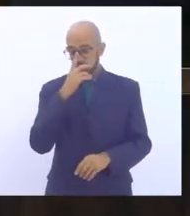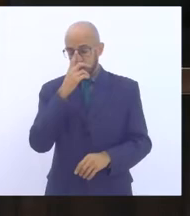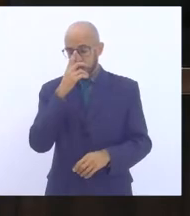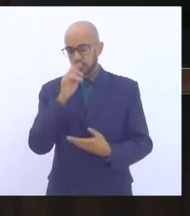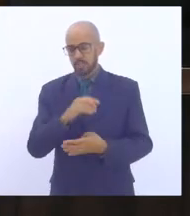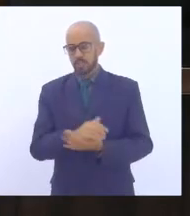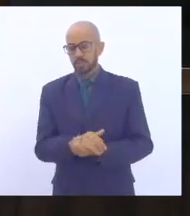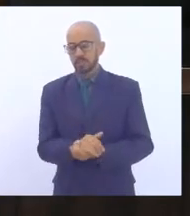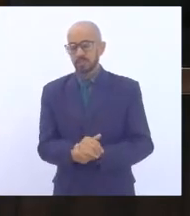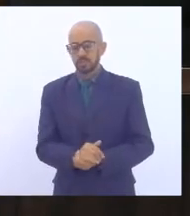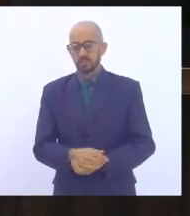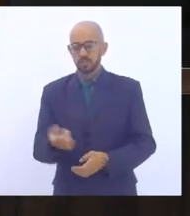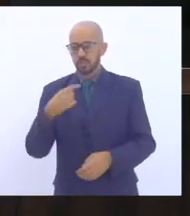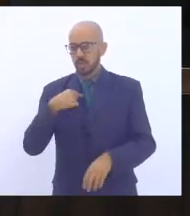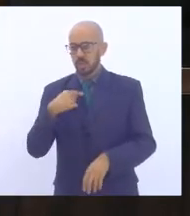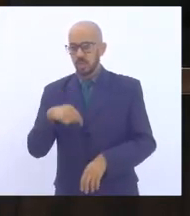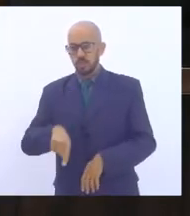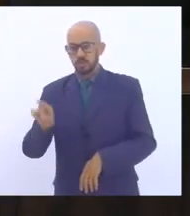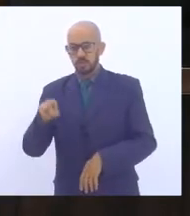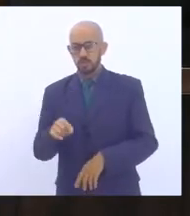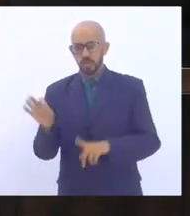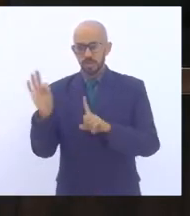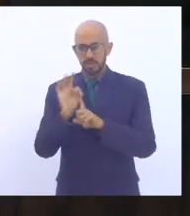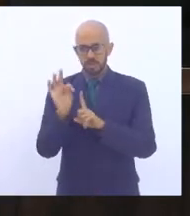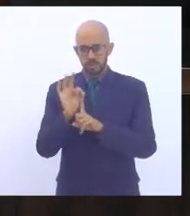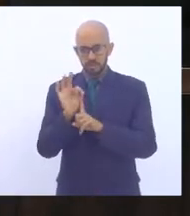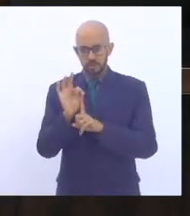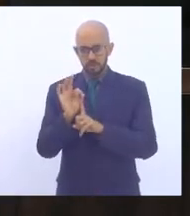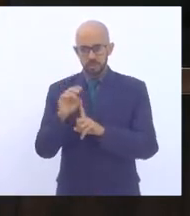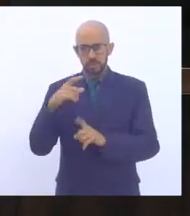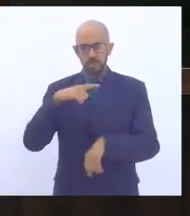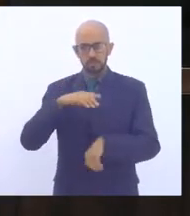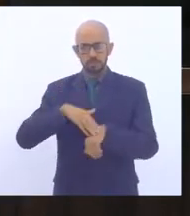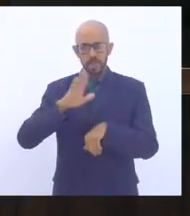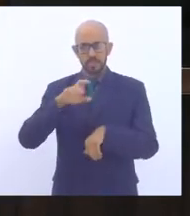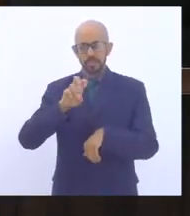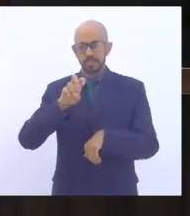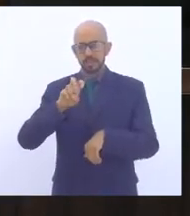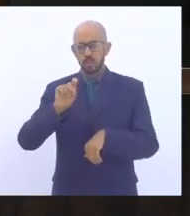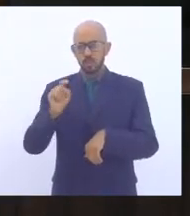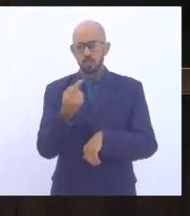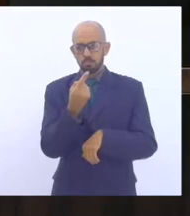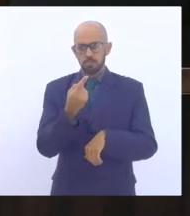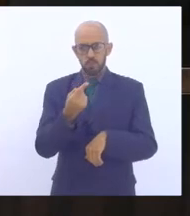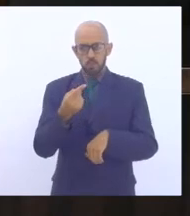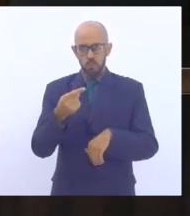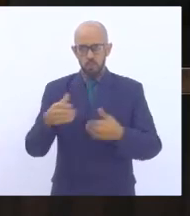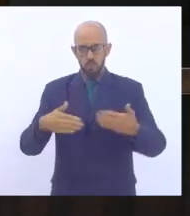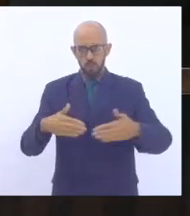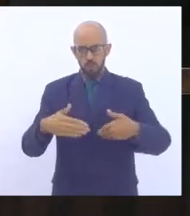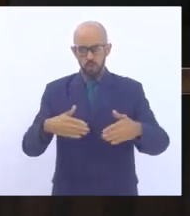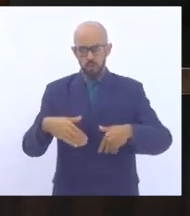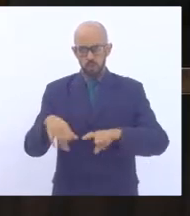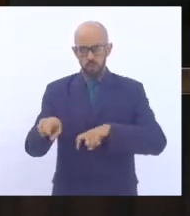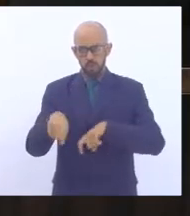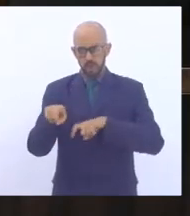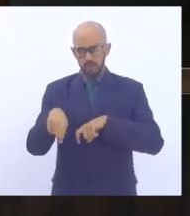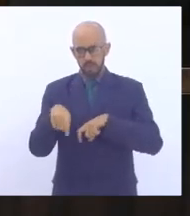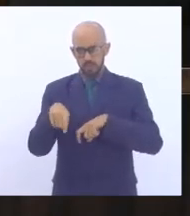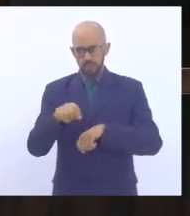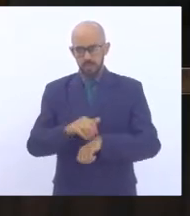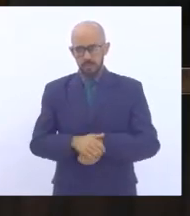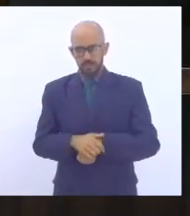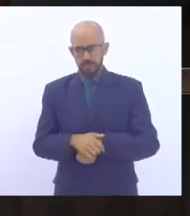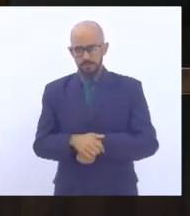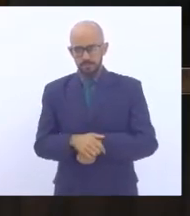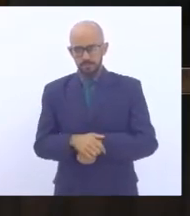Teresópolis temos dois meses e lá tem mais de 5 mil pequenos Produtores Rurais estão a nós aqui